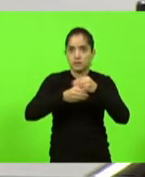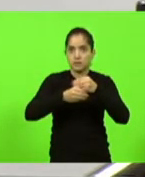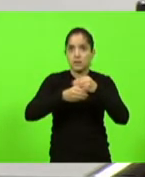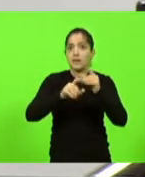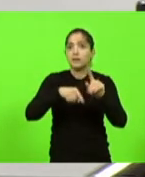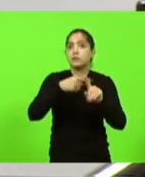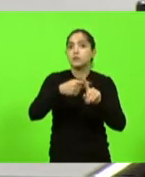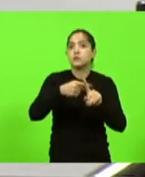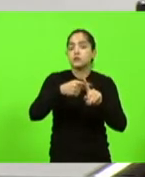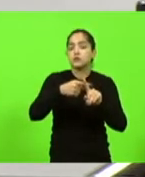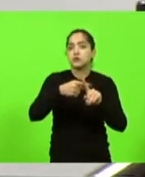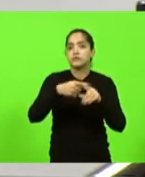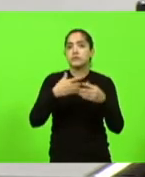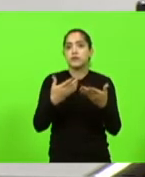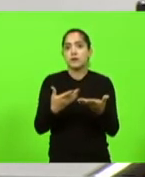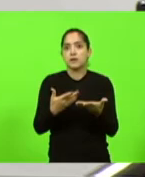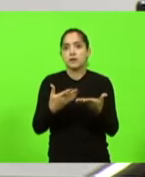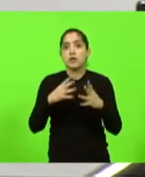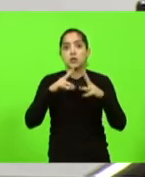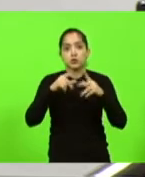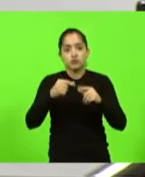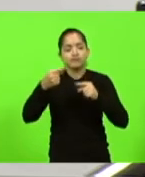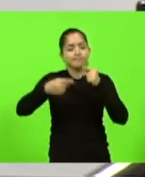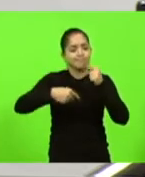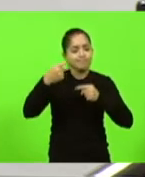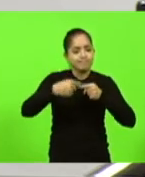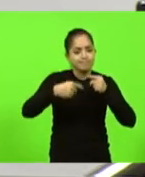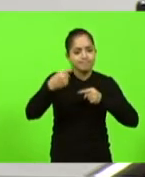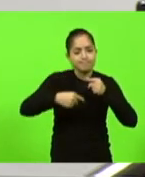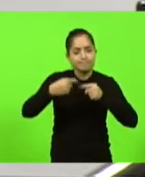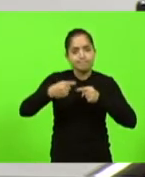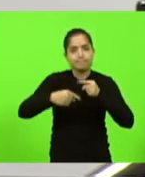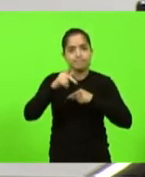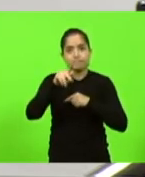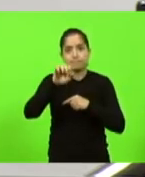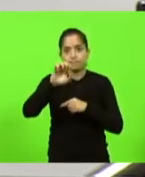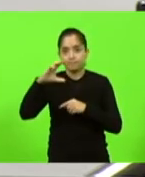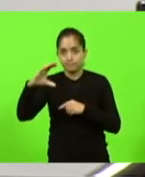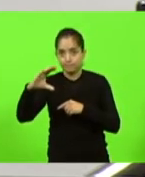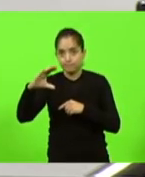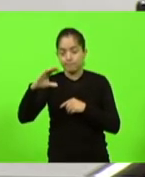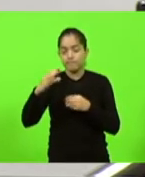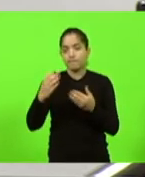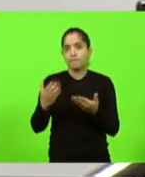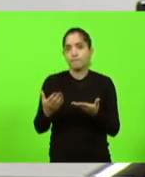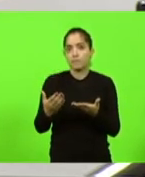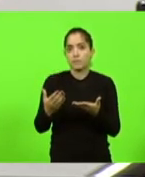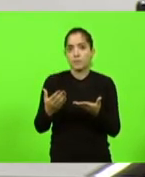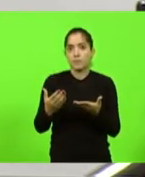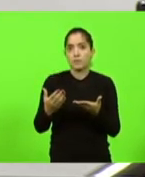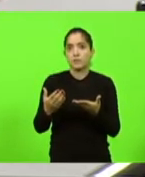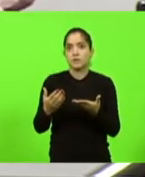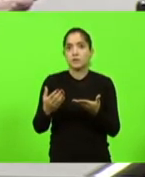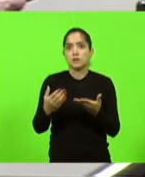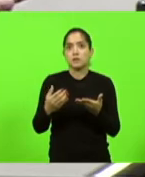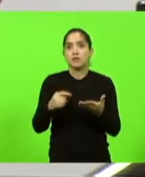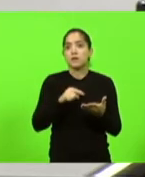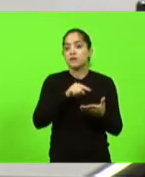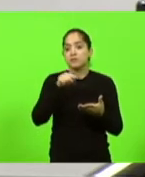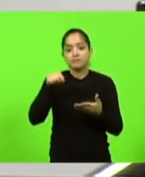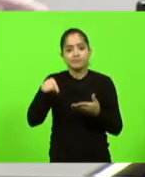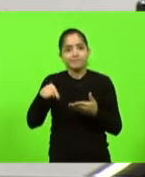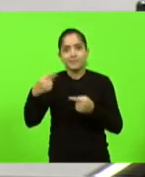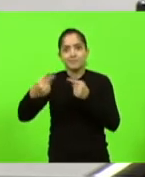o engraçado, toda a discussão dessa PEC não foi trazida na luz do dia